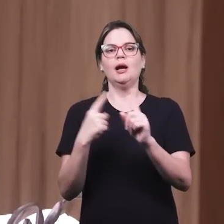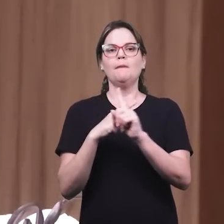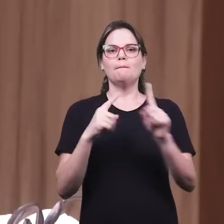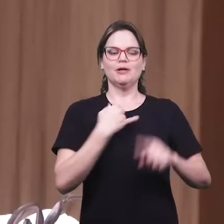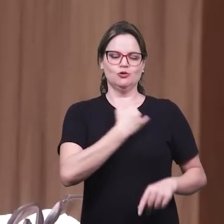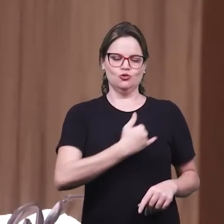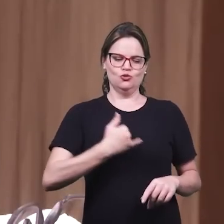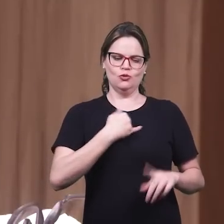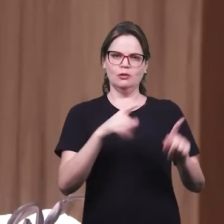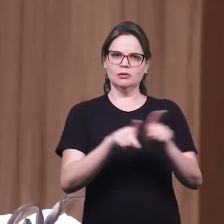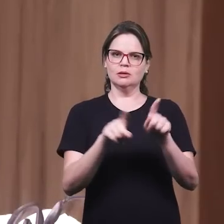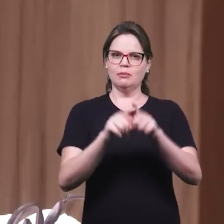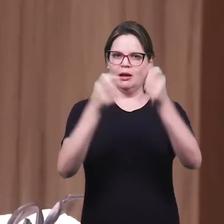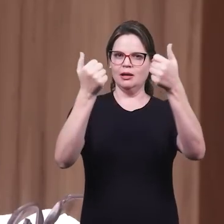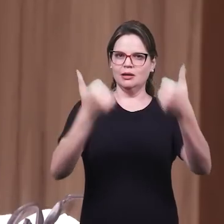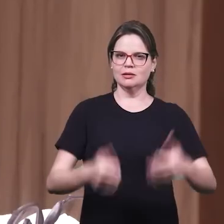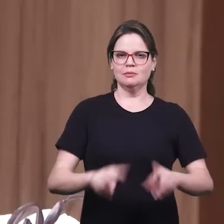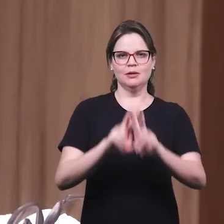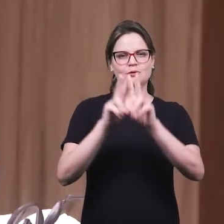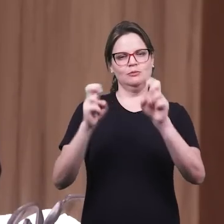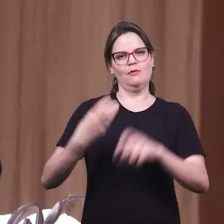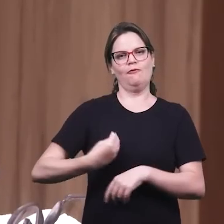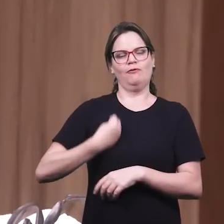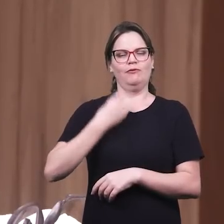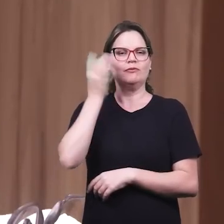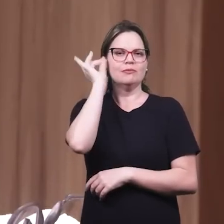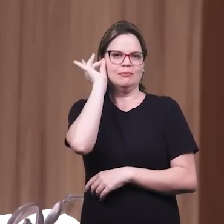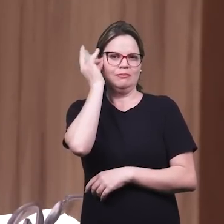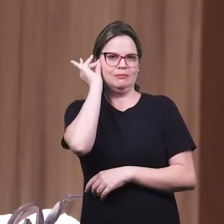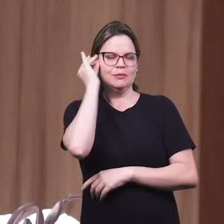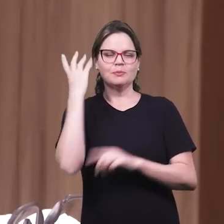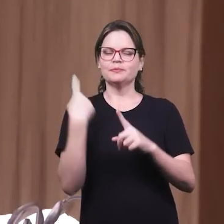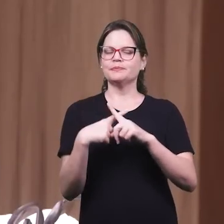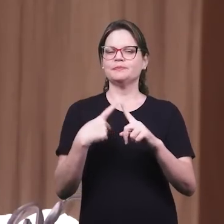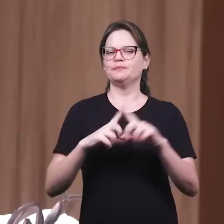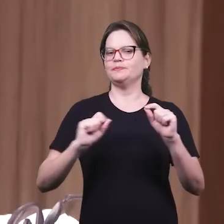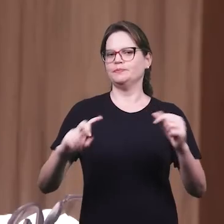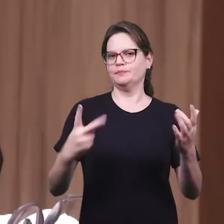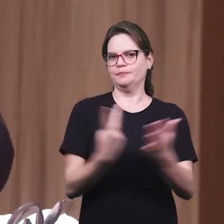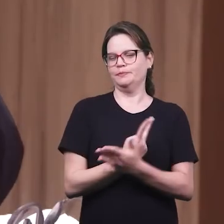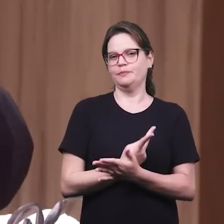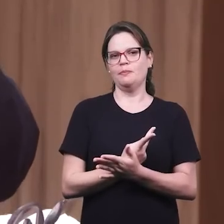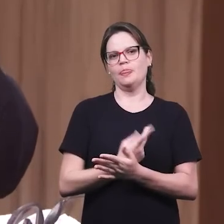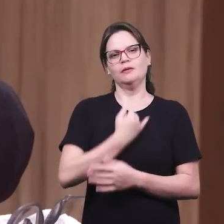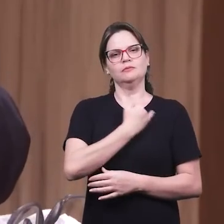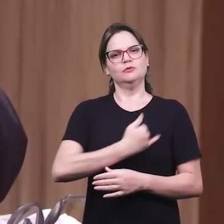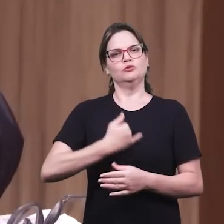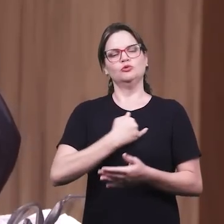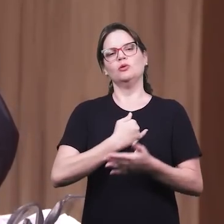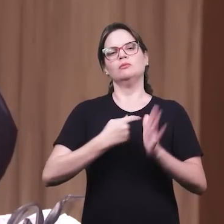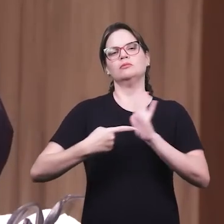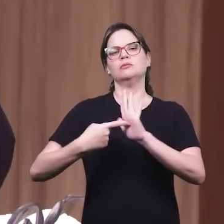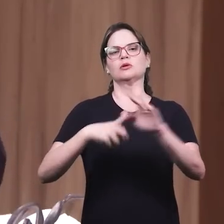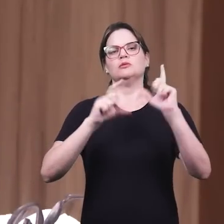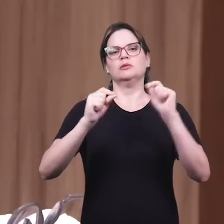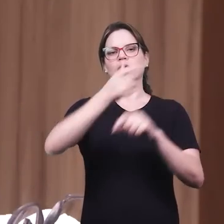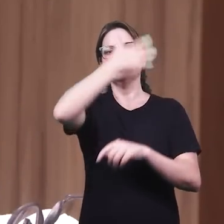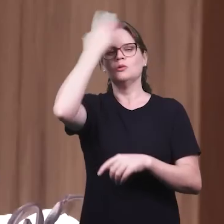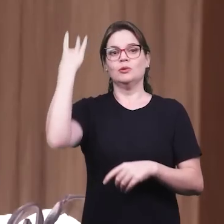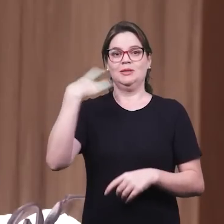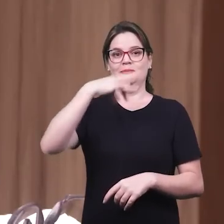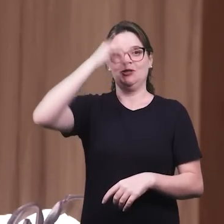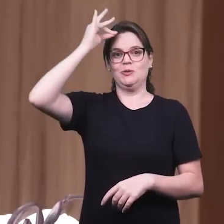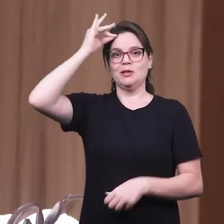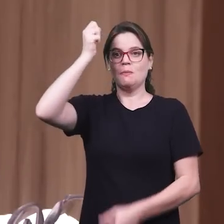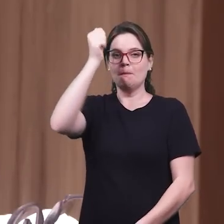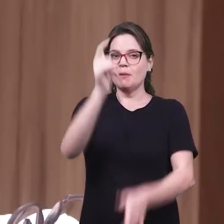forma espiritual, porque quando ele fala assim, olha, que o Espírito Santo ele seria enviado da parte